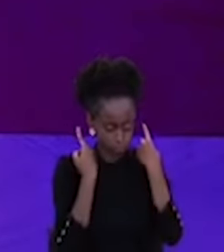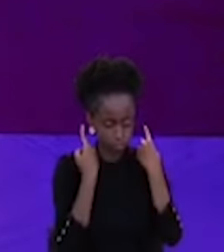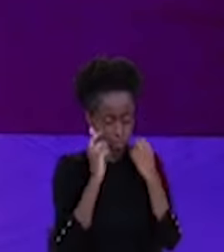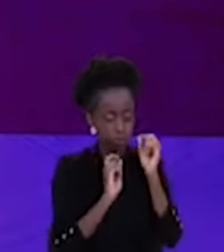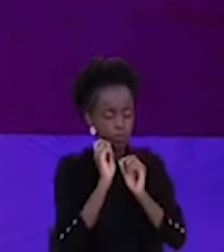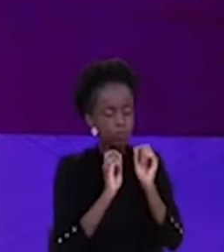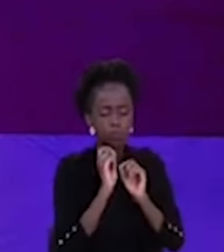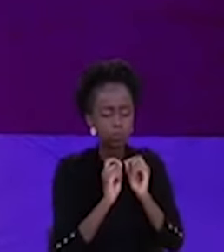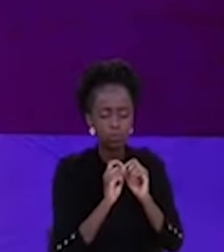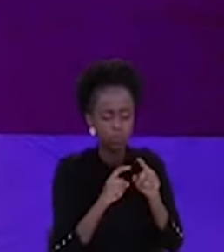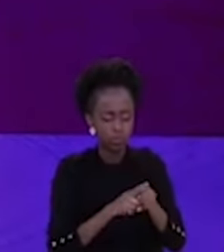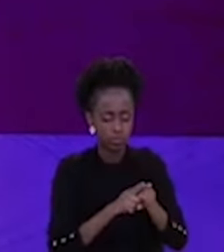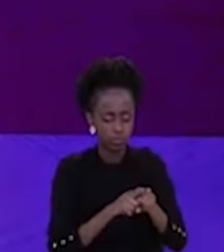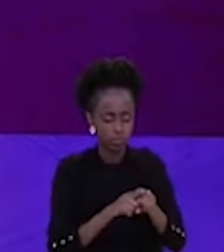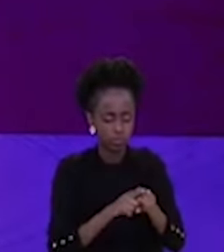necessidade